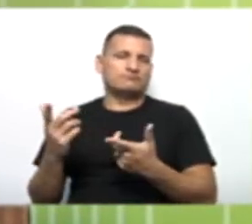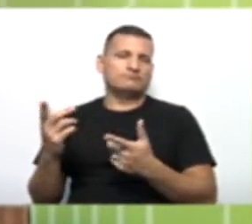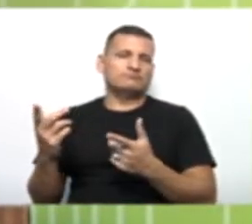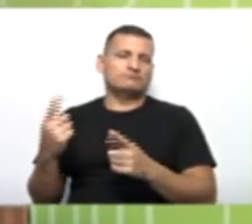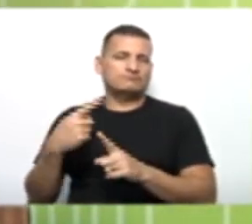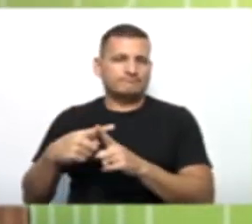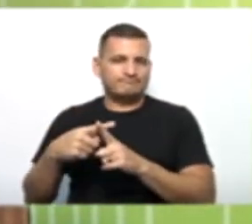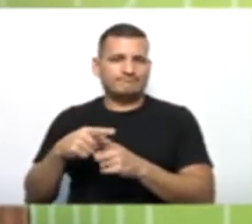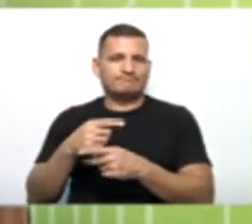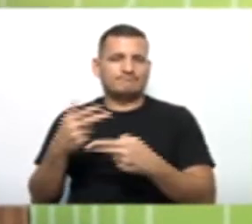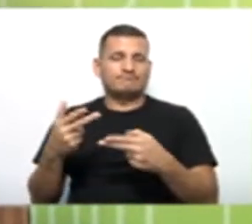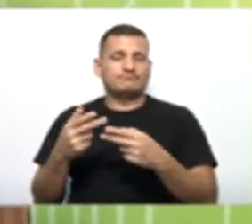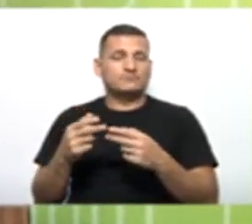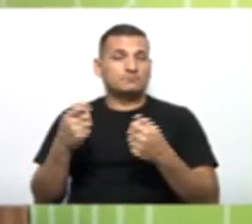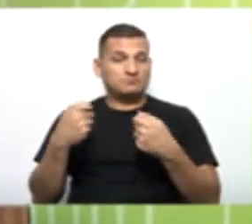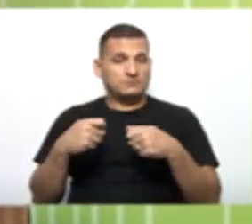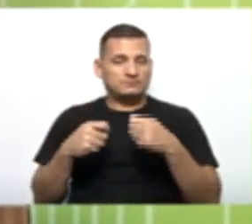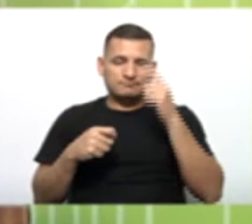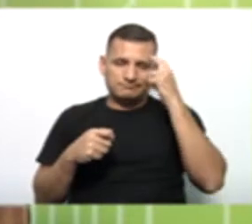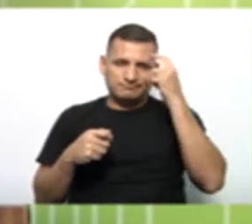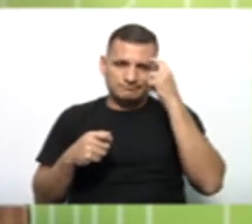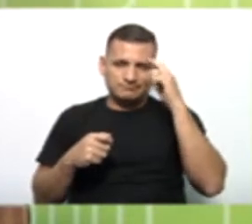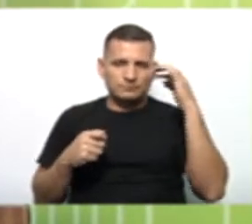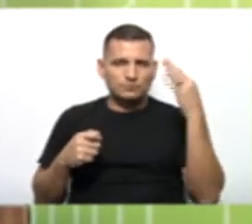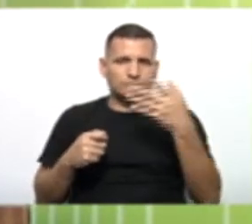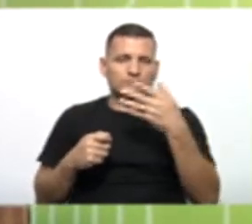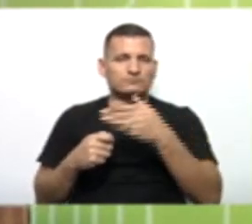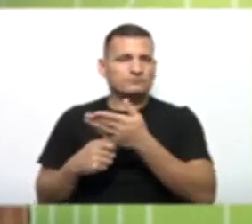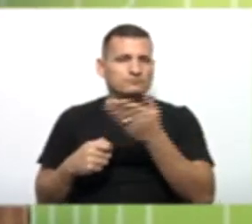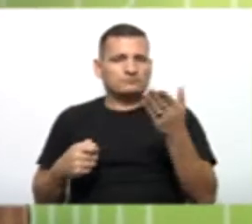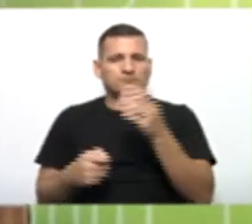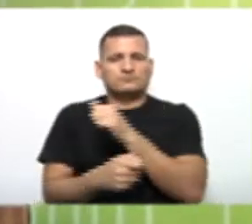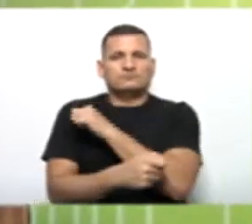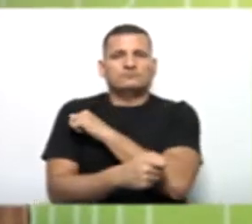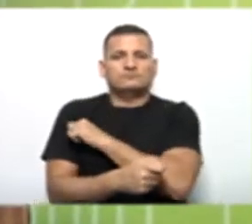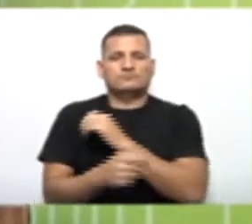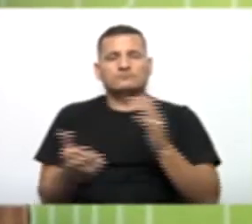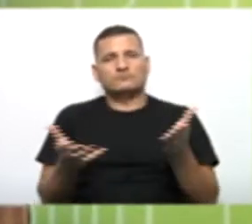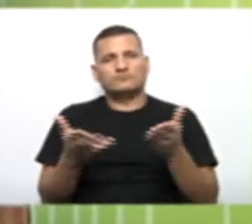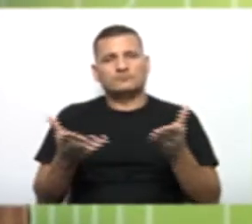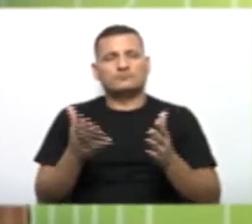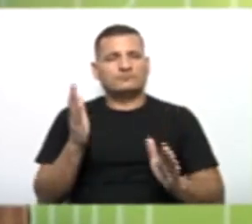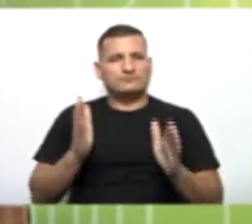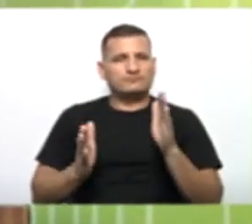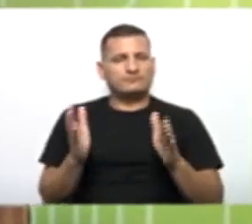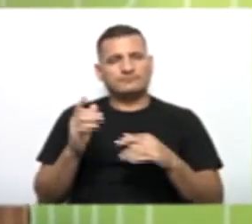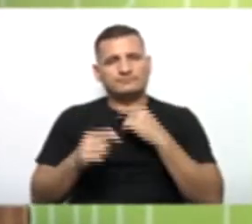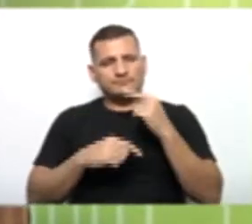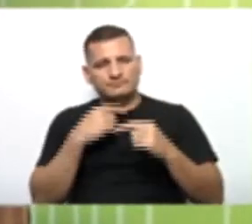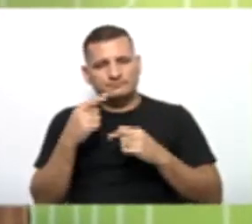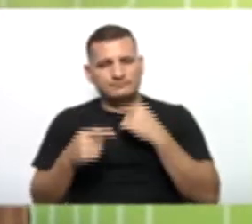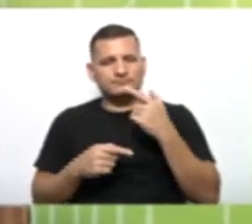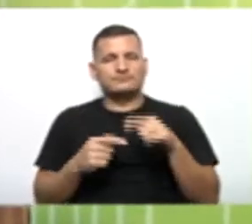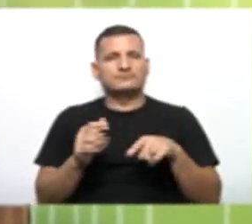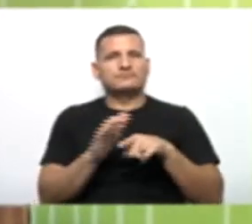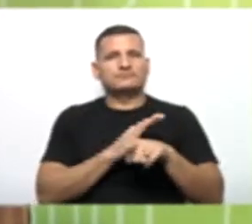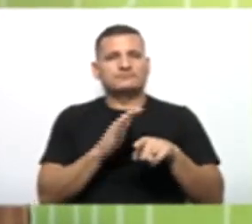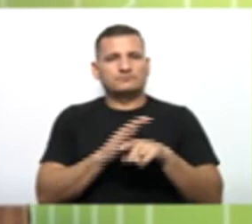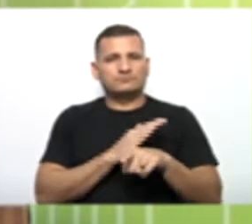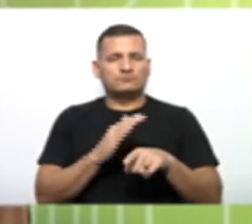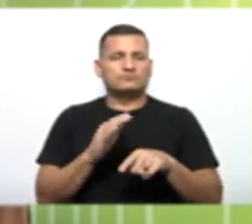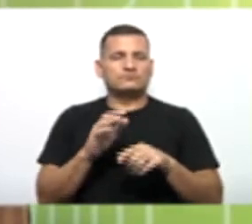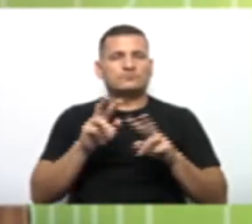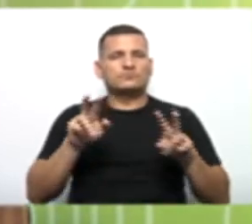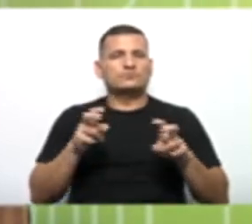evidente colocar na balança tudo isso principalmente para vocês alunos que estão nessa fase de dúvidas de perguntas de questionamento